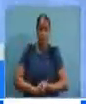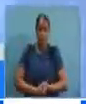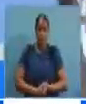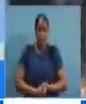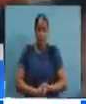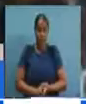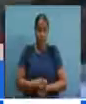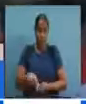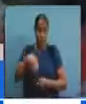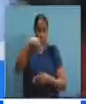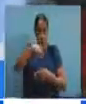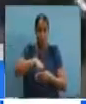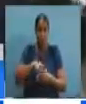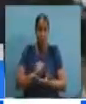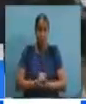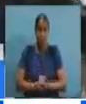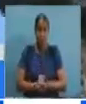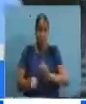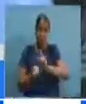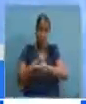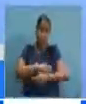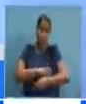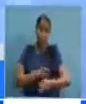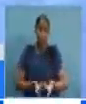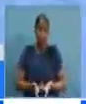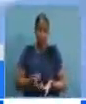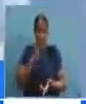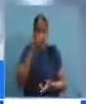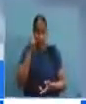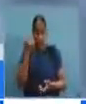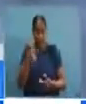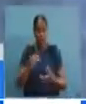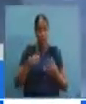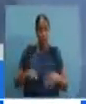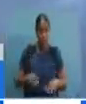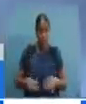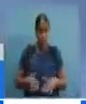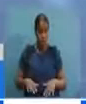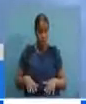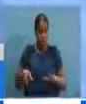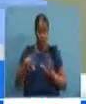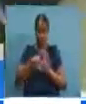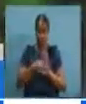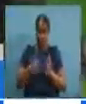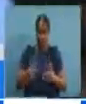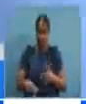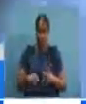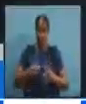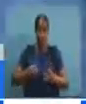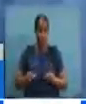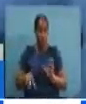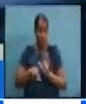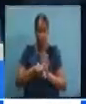essas eleições sirvam para o virar da página, que a Guiné-Bissau encontre a normalidade constitucional e, a partir dessa